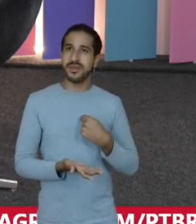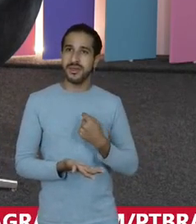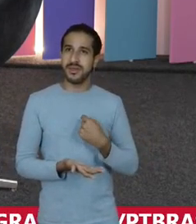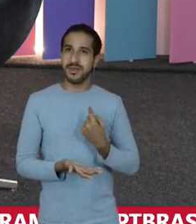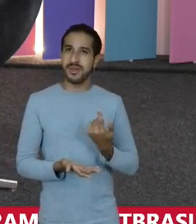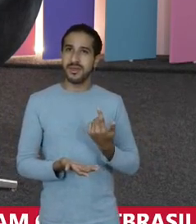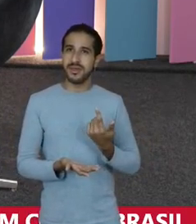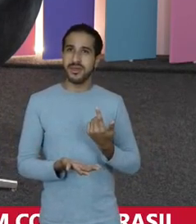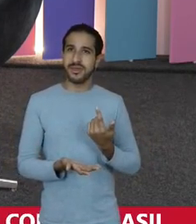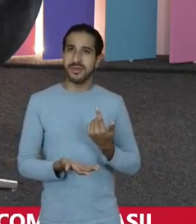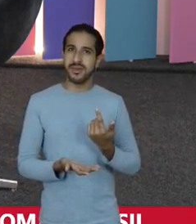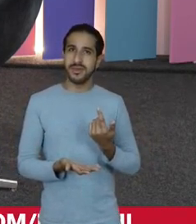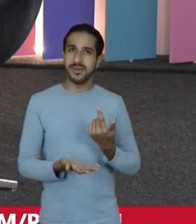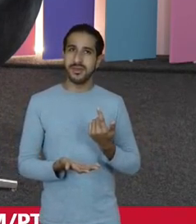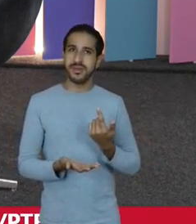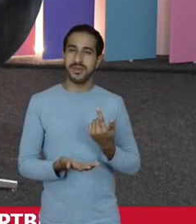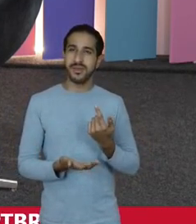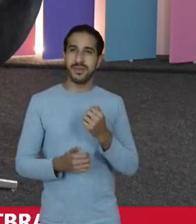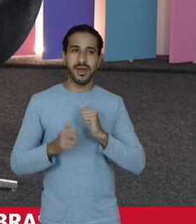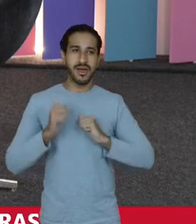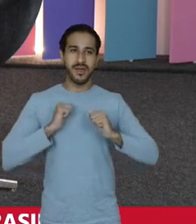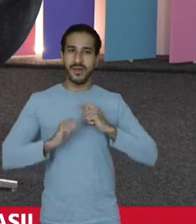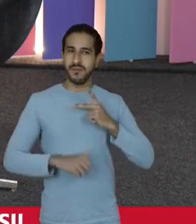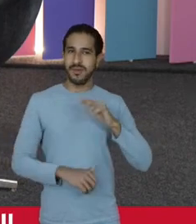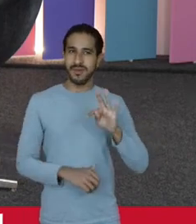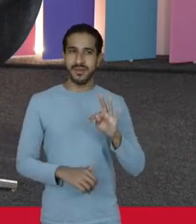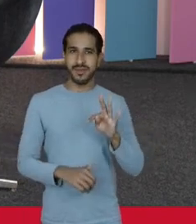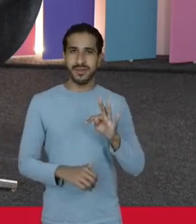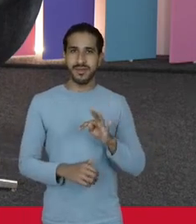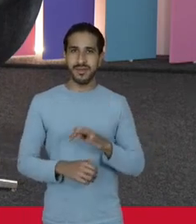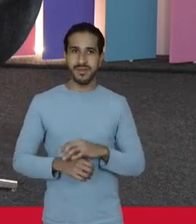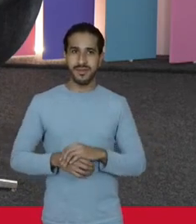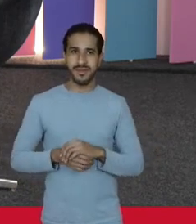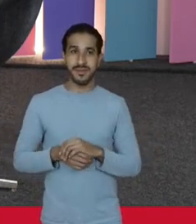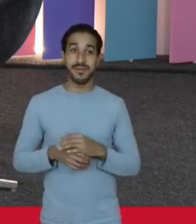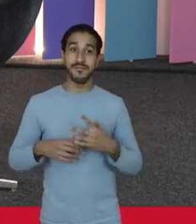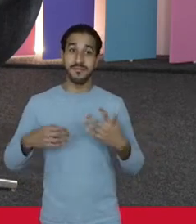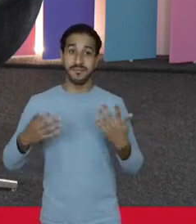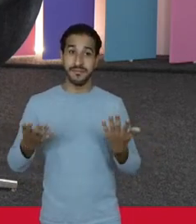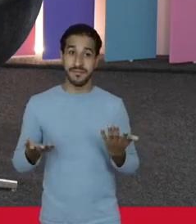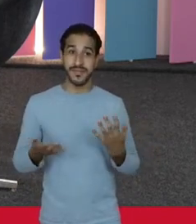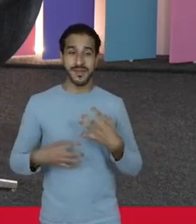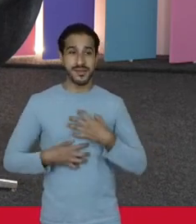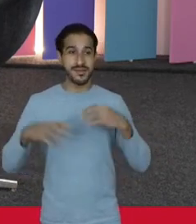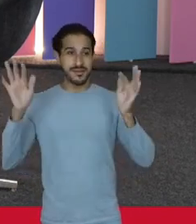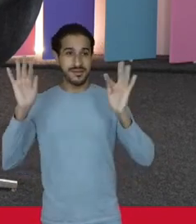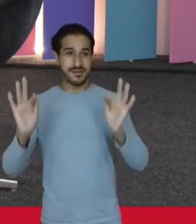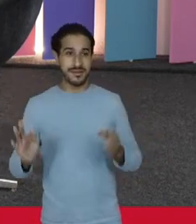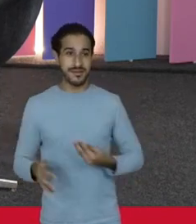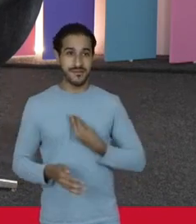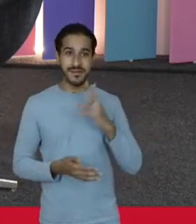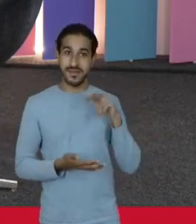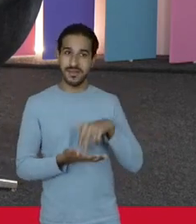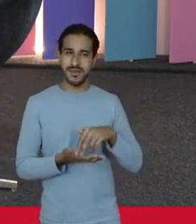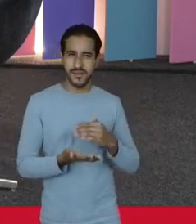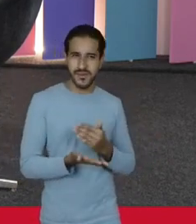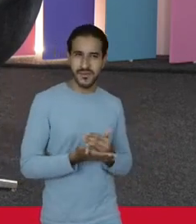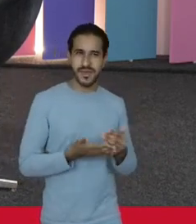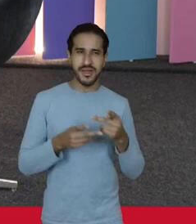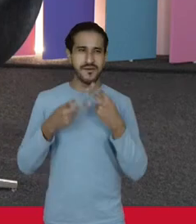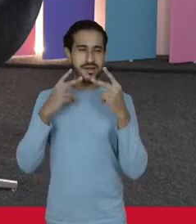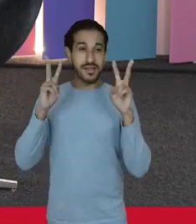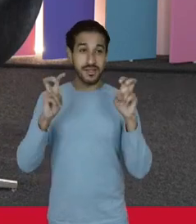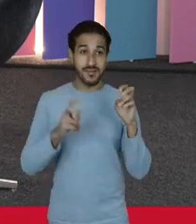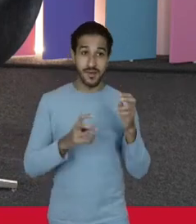que nossa, eu adoro PT, gente, então estou muito feliz de estar aqui. Comentar e falar